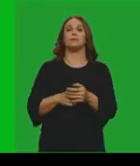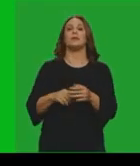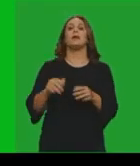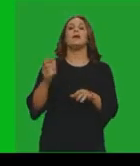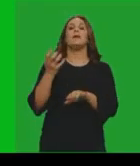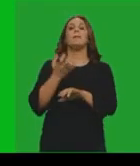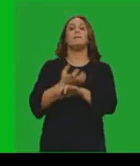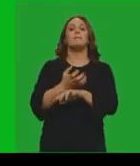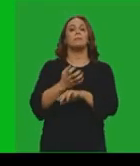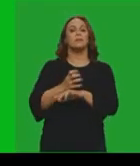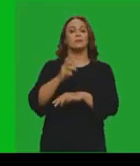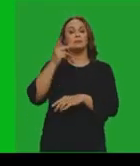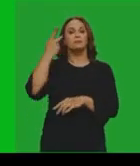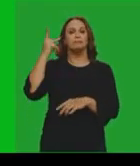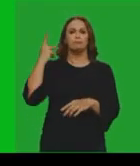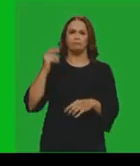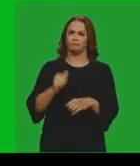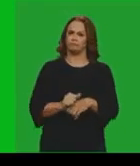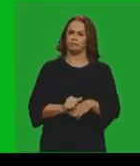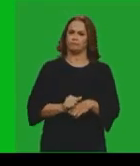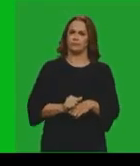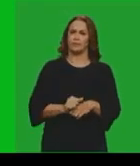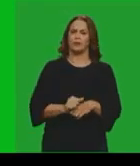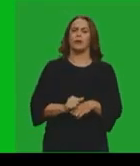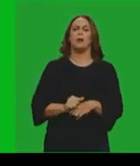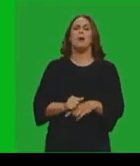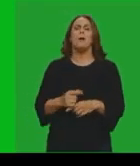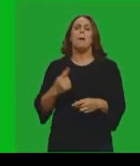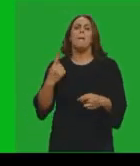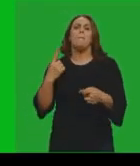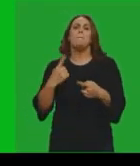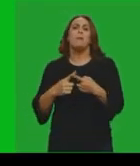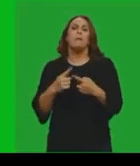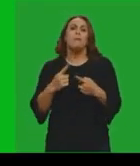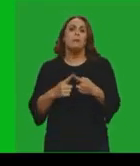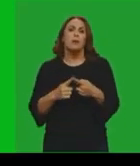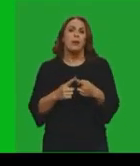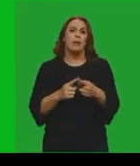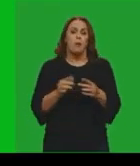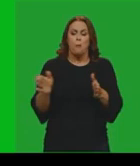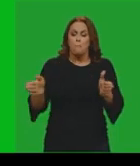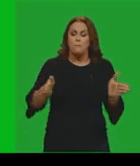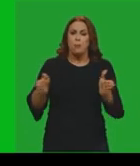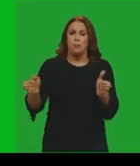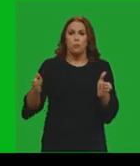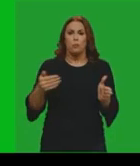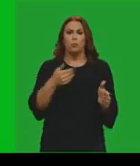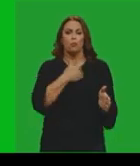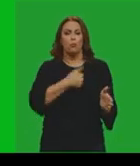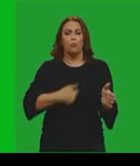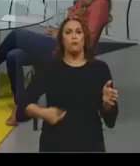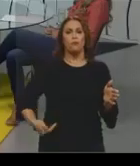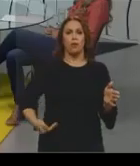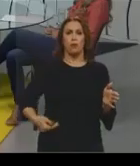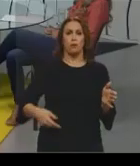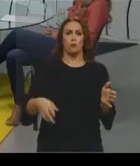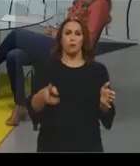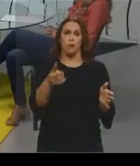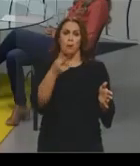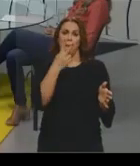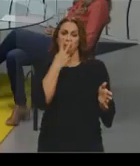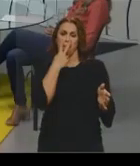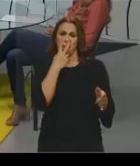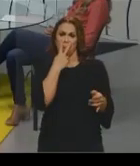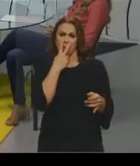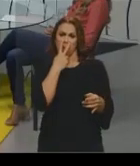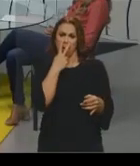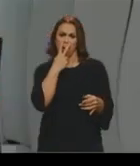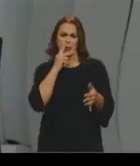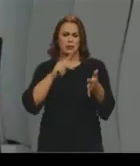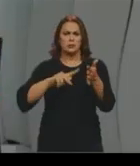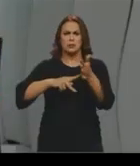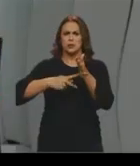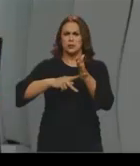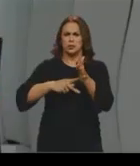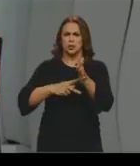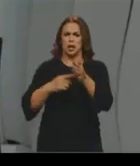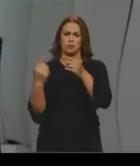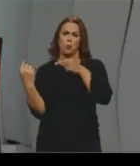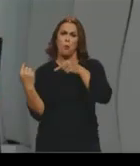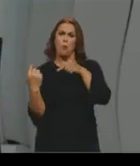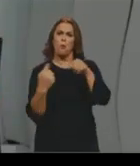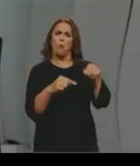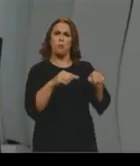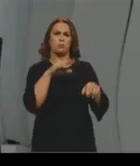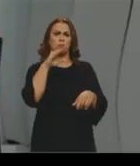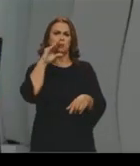os sindicatos, durante o governo Vargas, não eram tão favoráveis aos trabalhadores? Então,